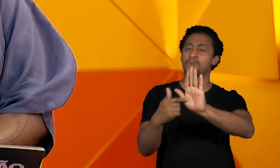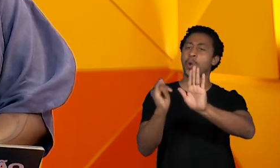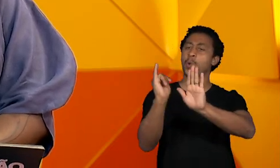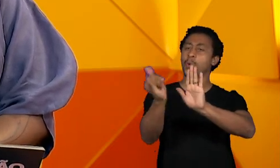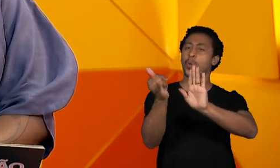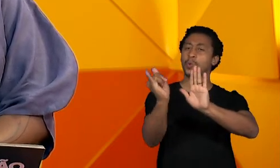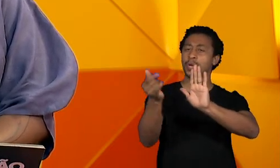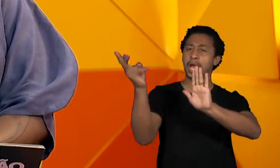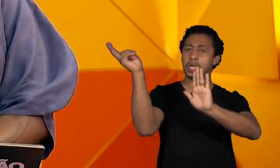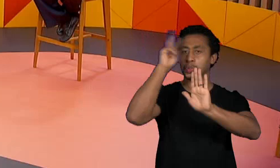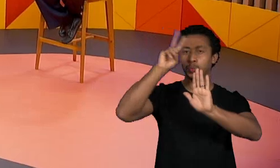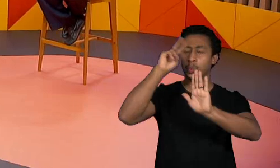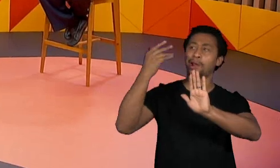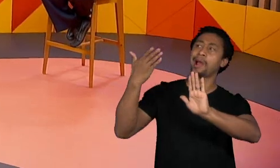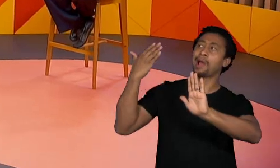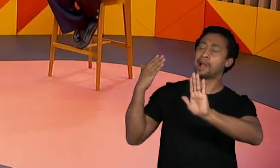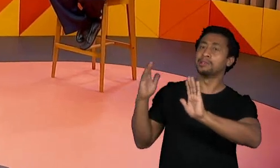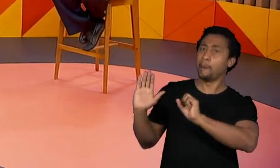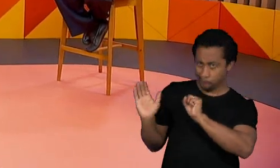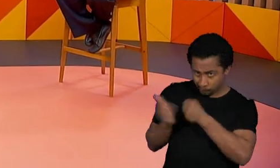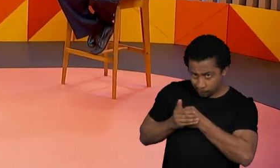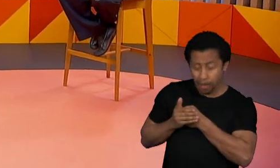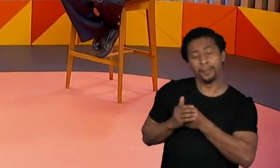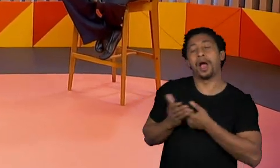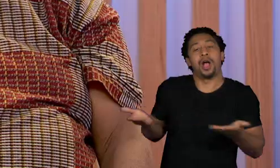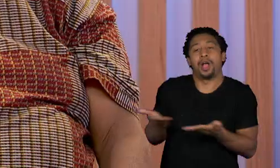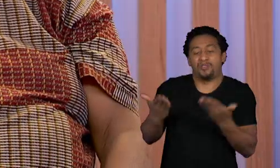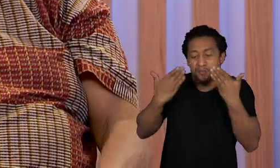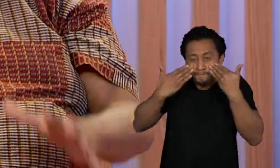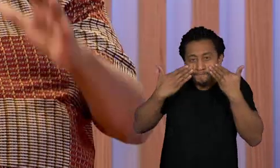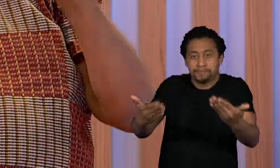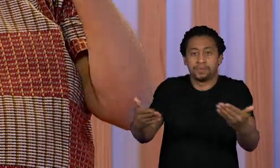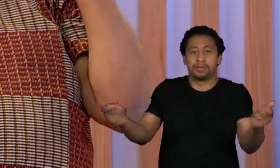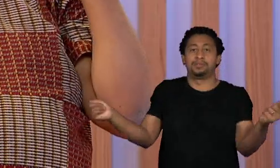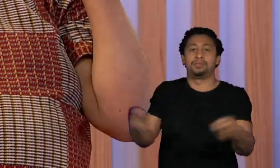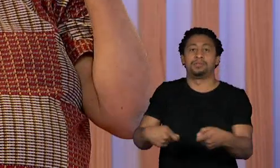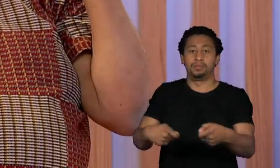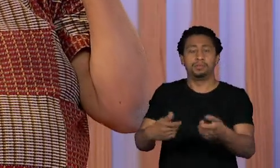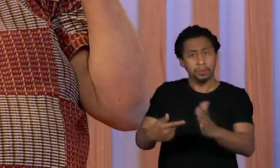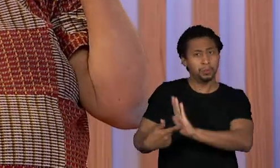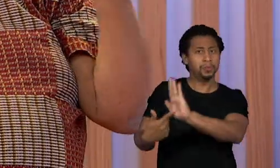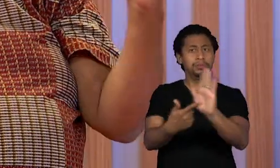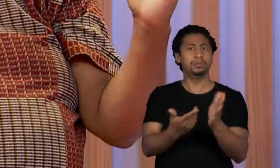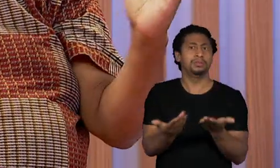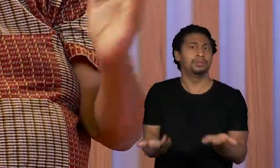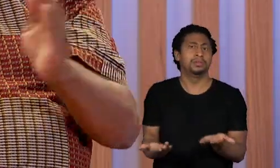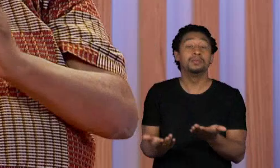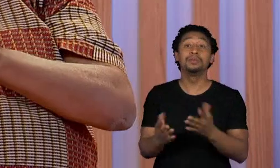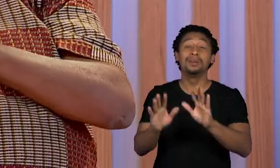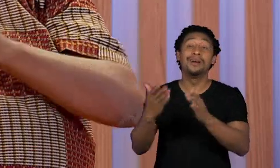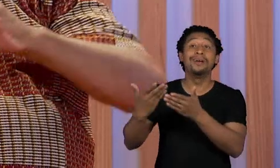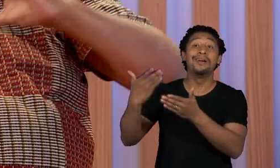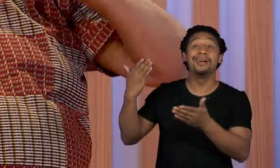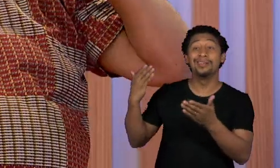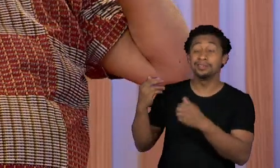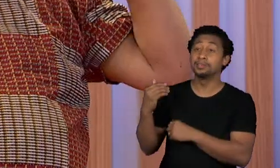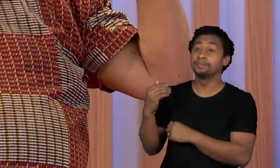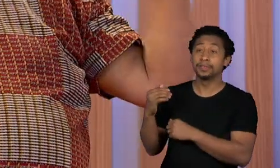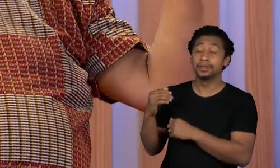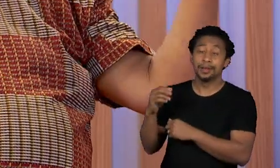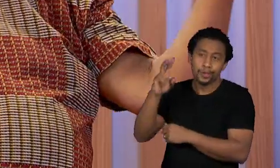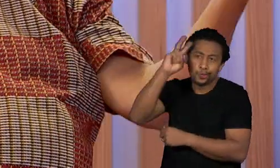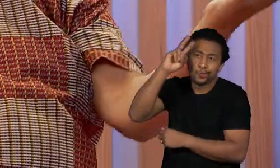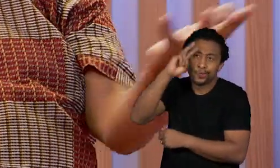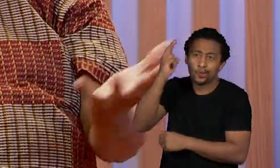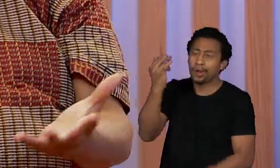história, um autorreconhecimento nosso, porque sempre nos foram contadas histórias